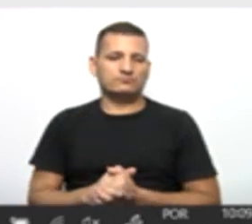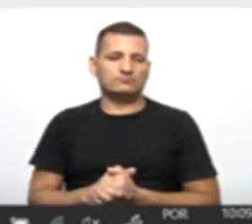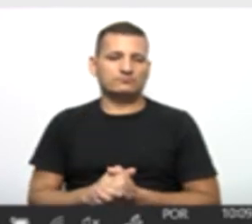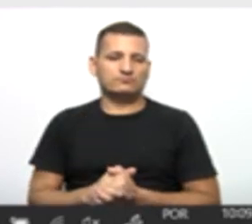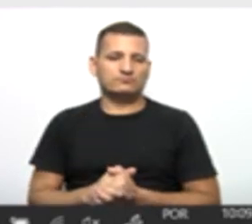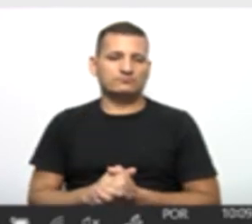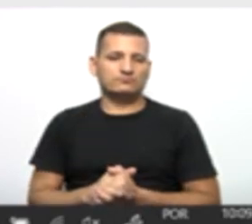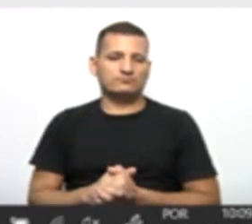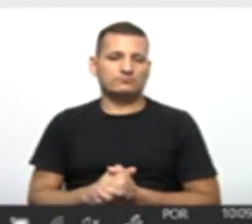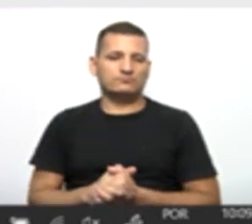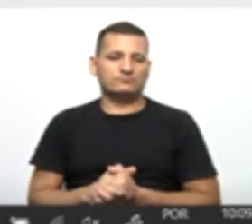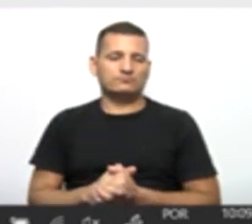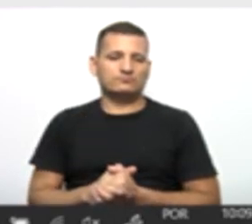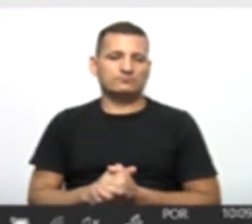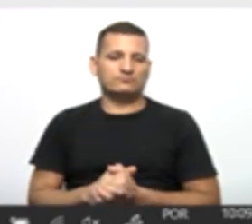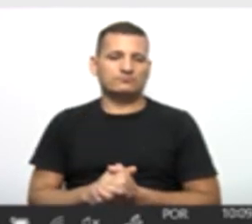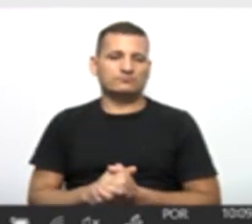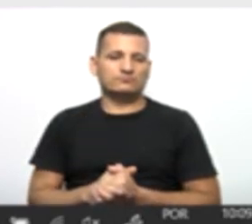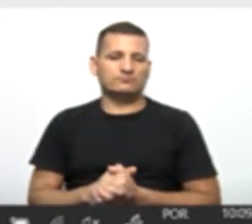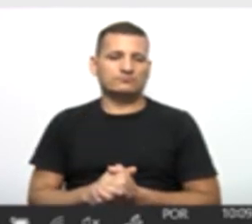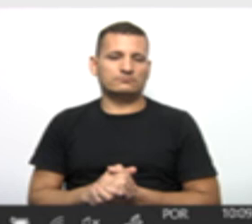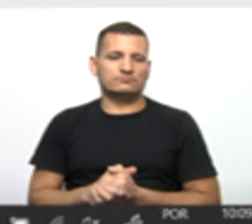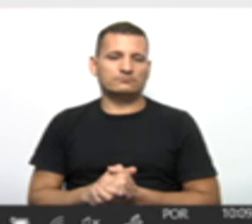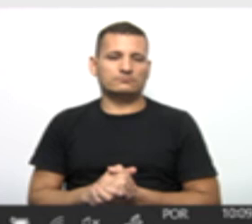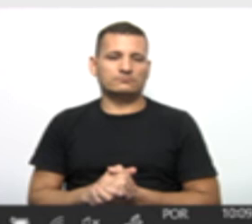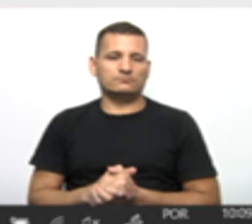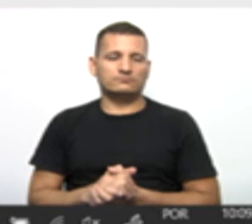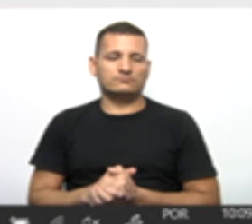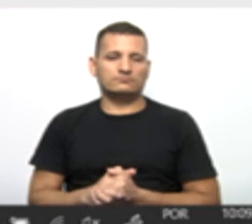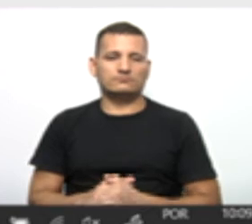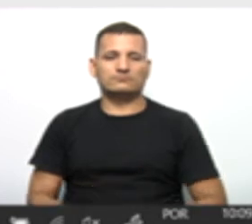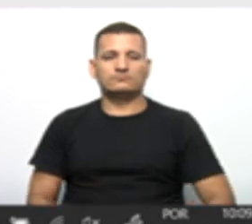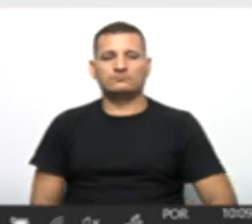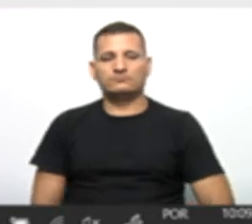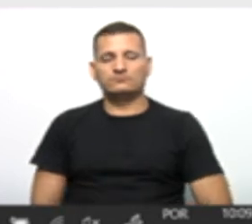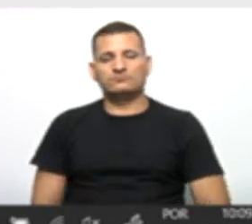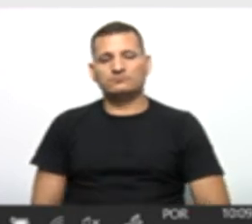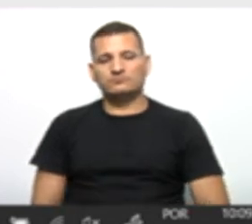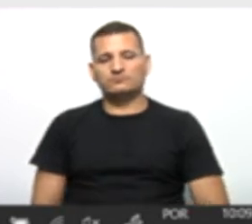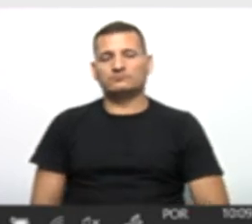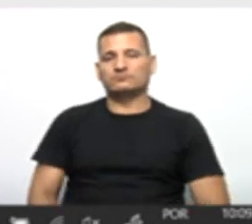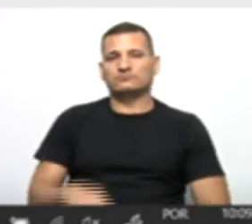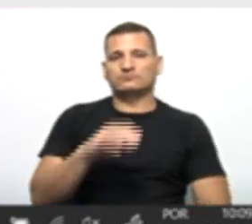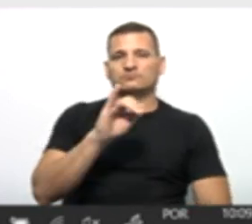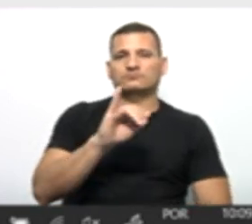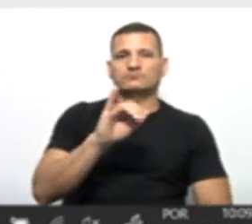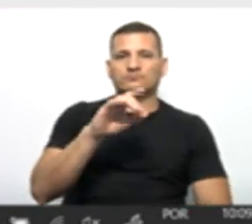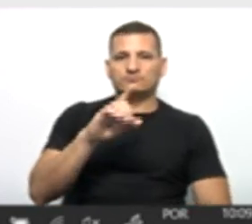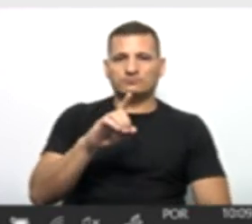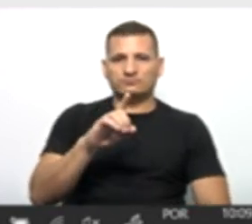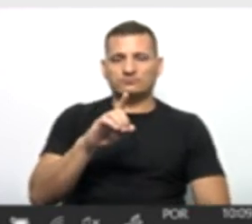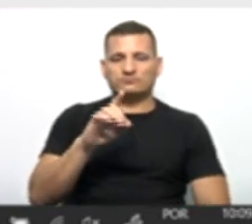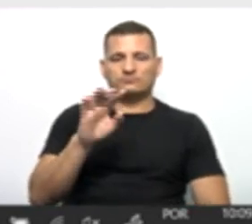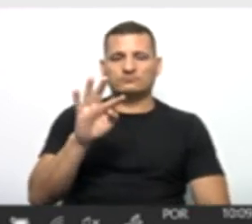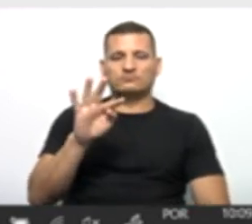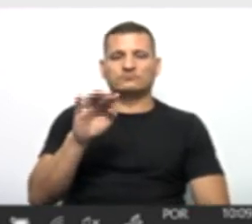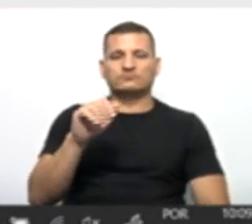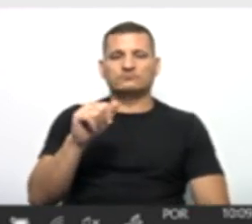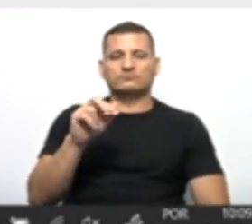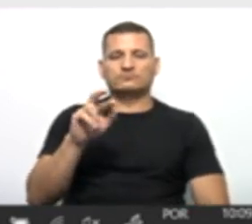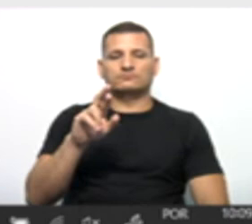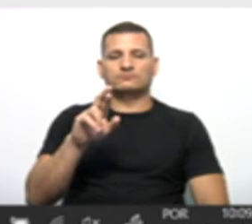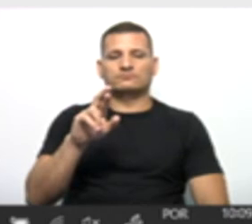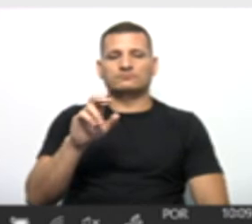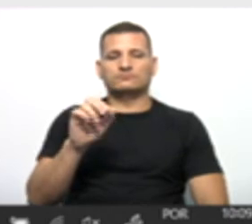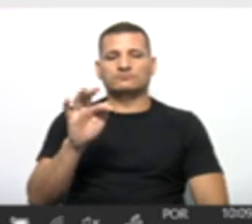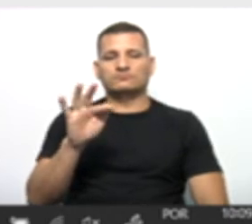Exato. Só complementando, né, professor, aqui nós pusemos ID tarefa, só para exemplificar, né, como é que